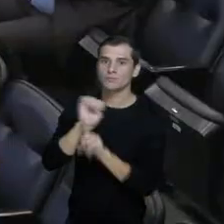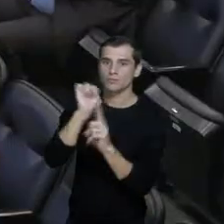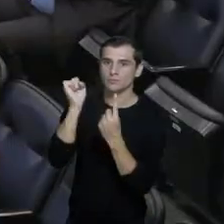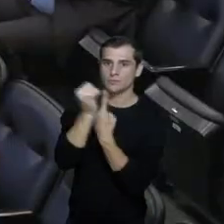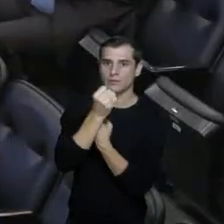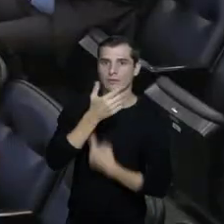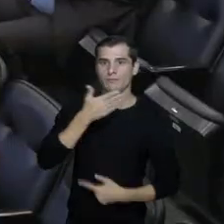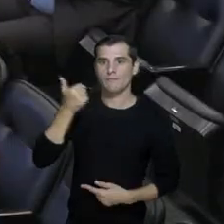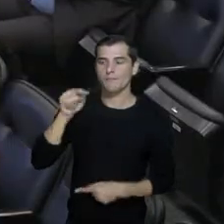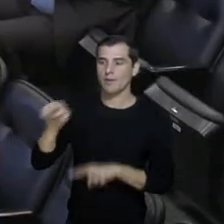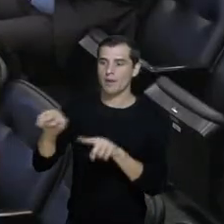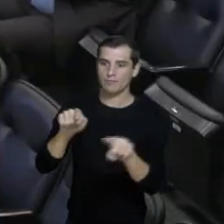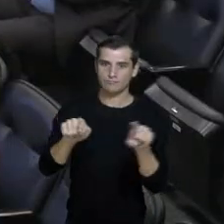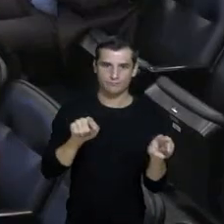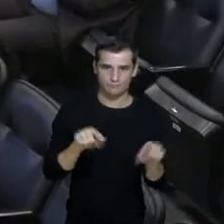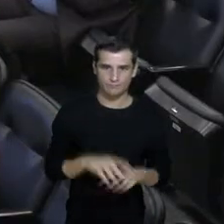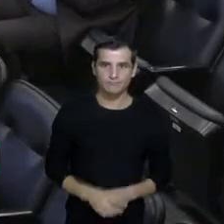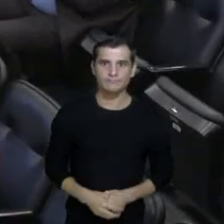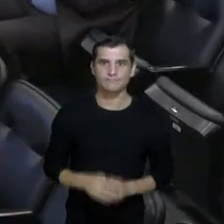muito